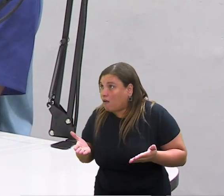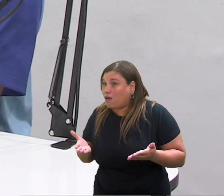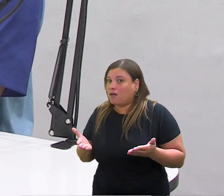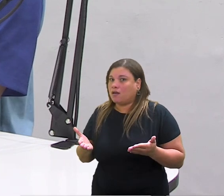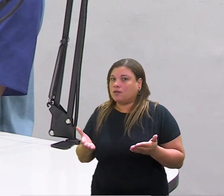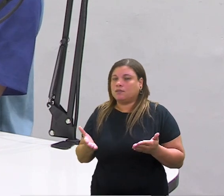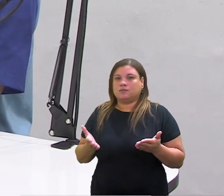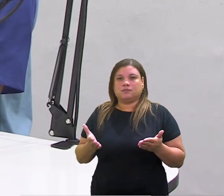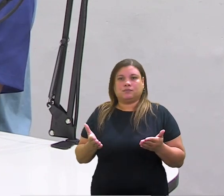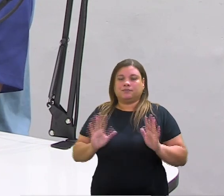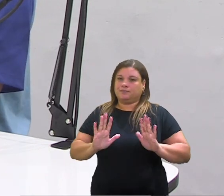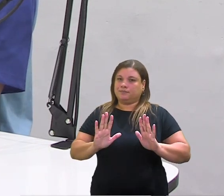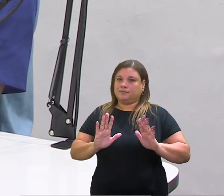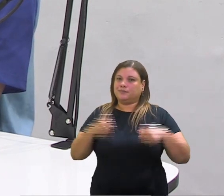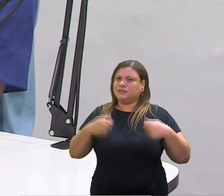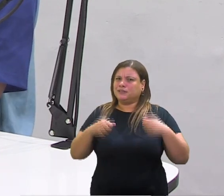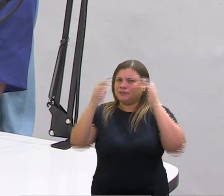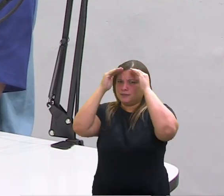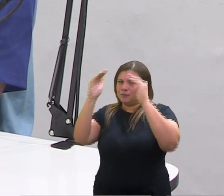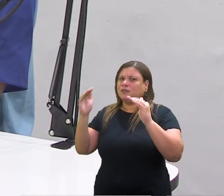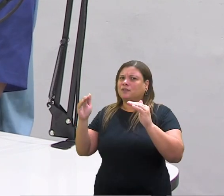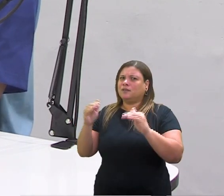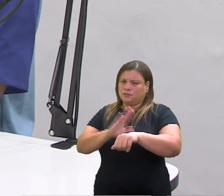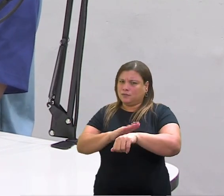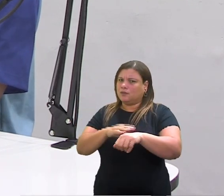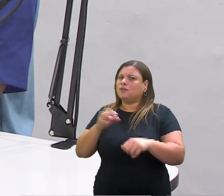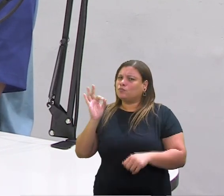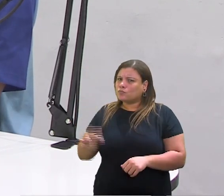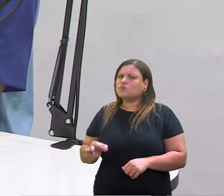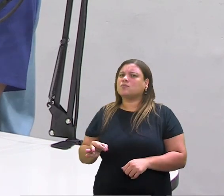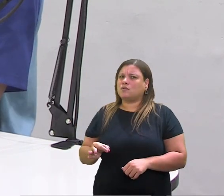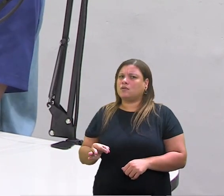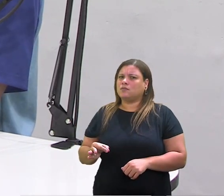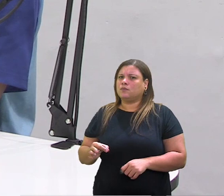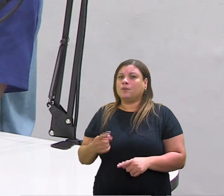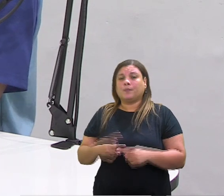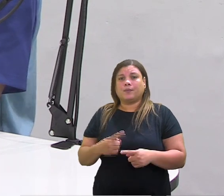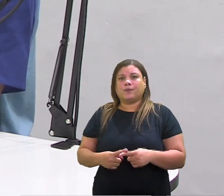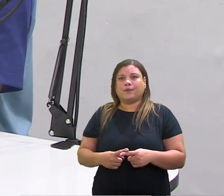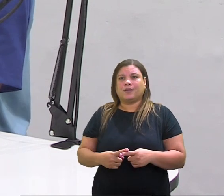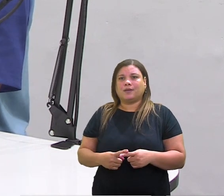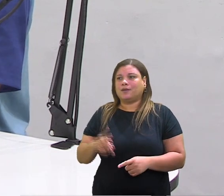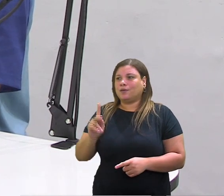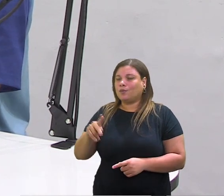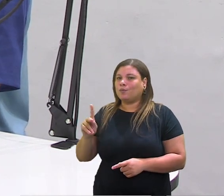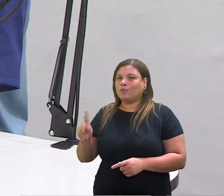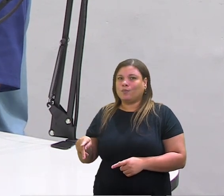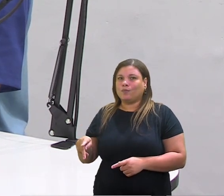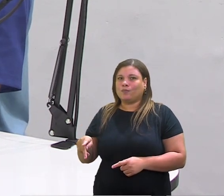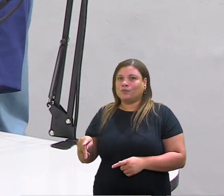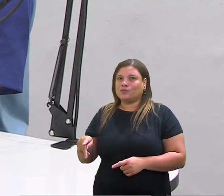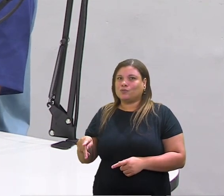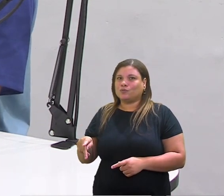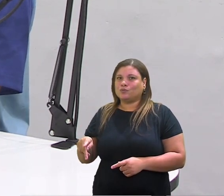vez, quem vai ser chamado a atenção não vai ser o aluno, vai ser o professor. E isso vai acabar prejudicando com o professor. Então, assim,